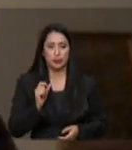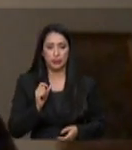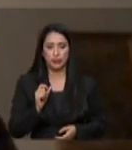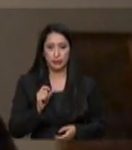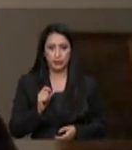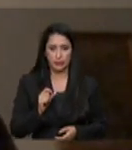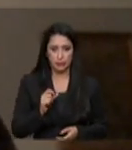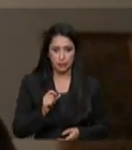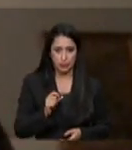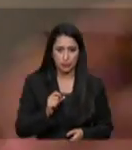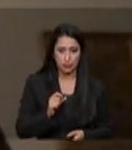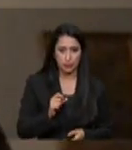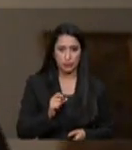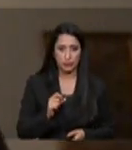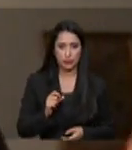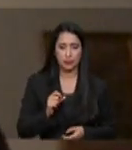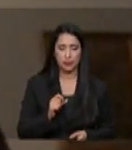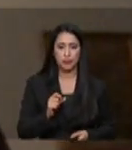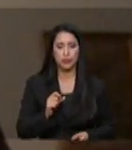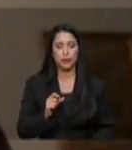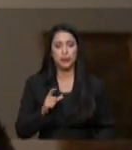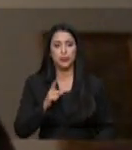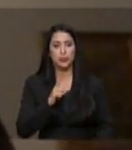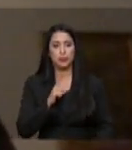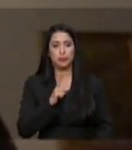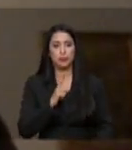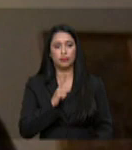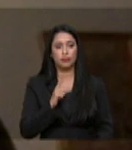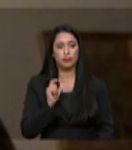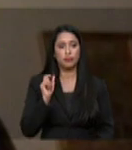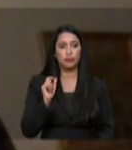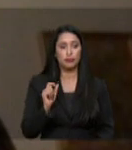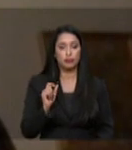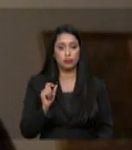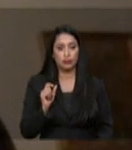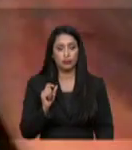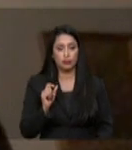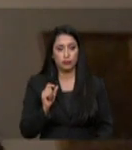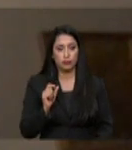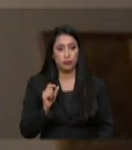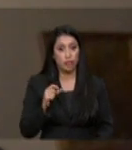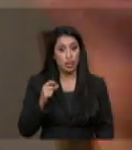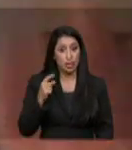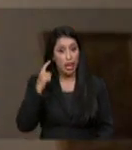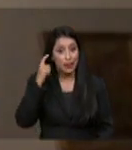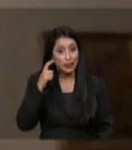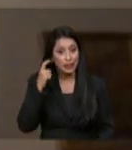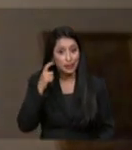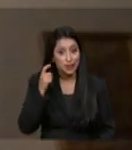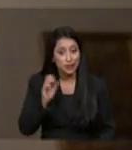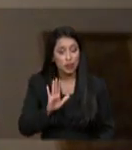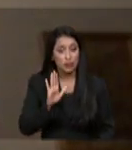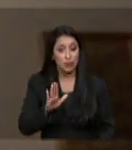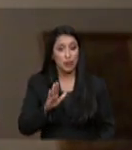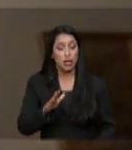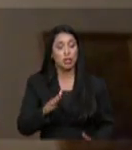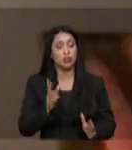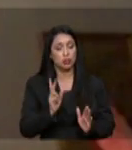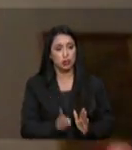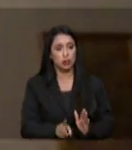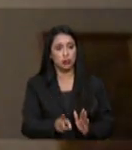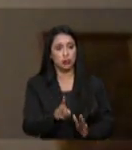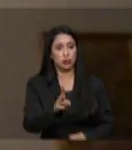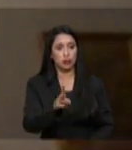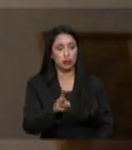direito e Aqui nós temos a tentativa mas prossegue o dispositivo